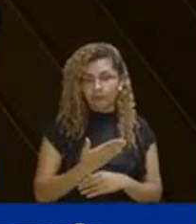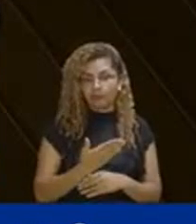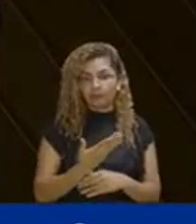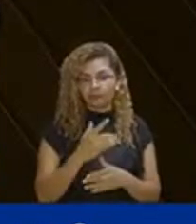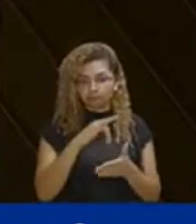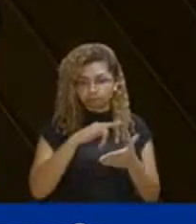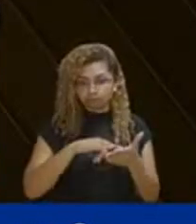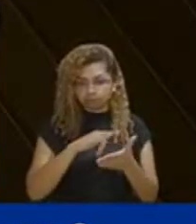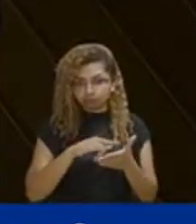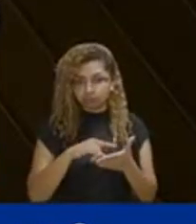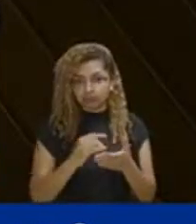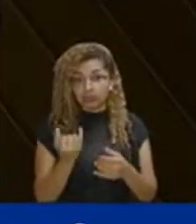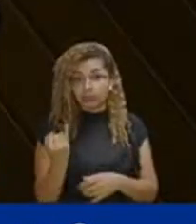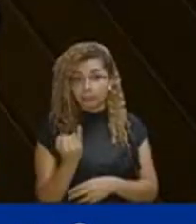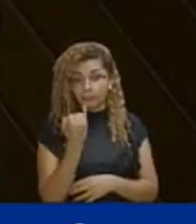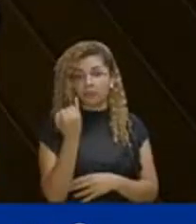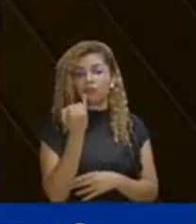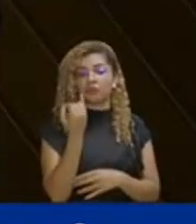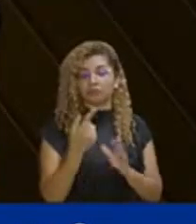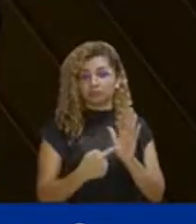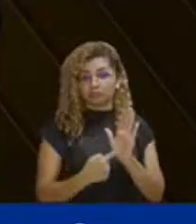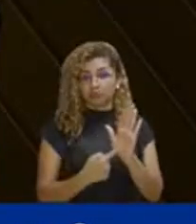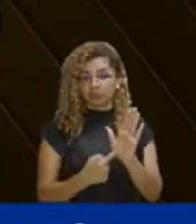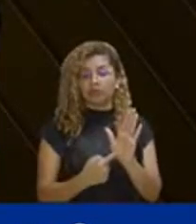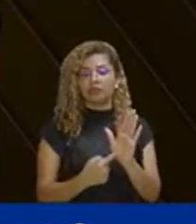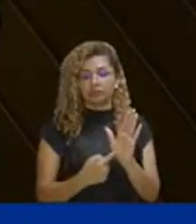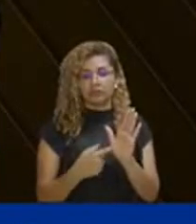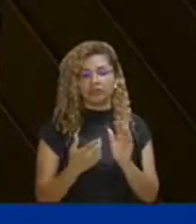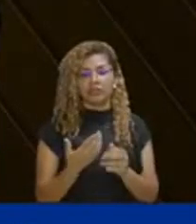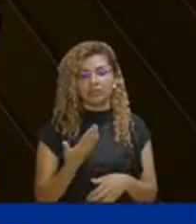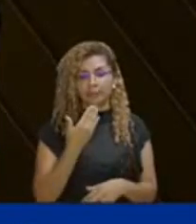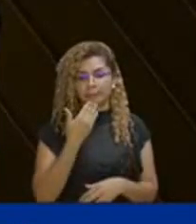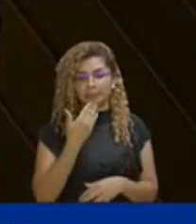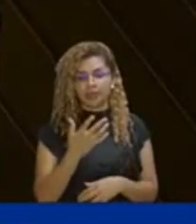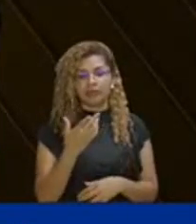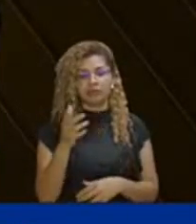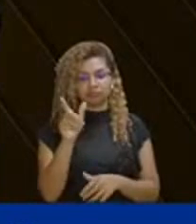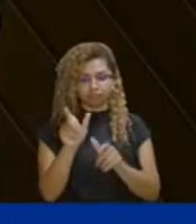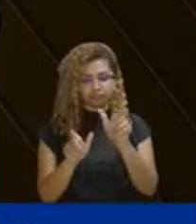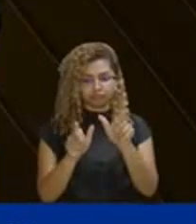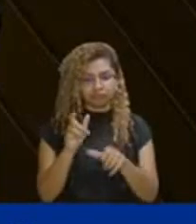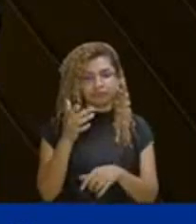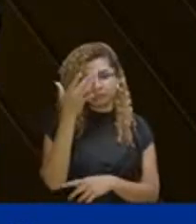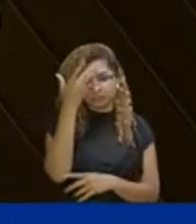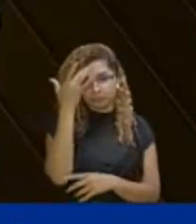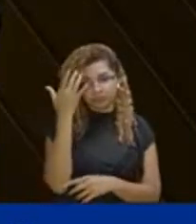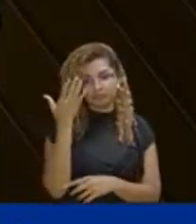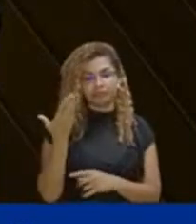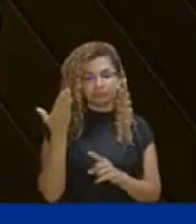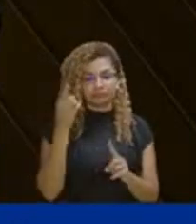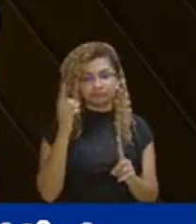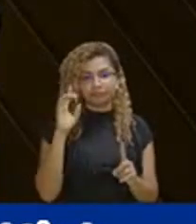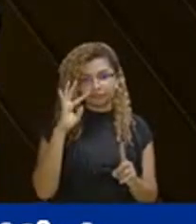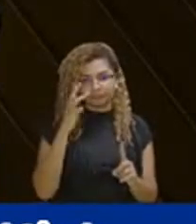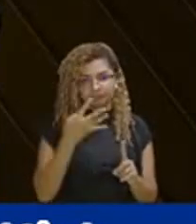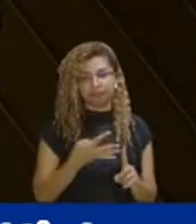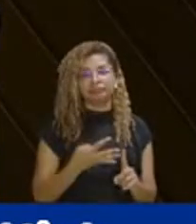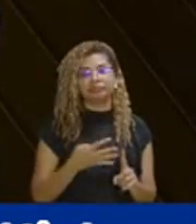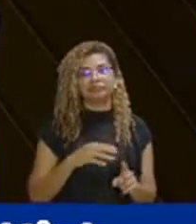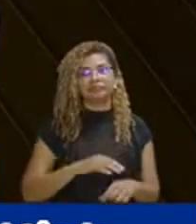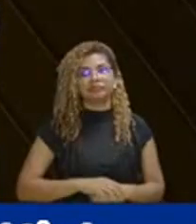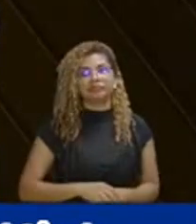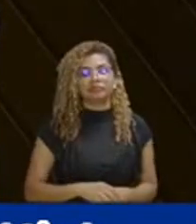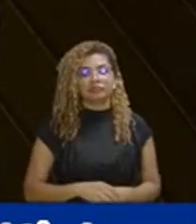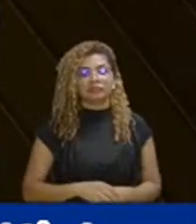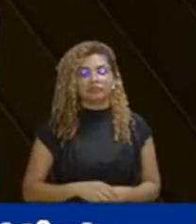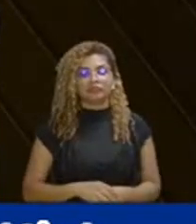for relevante, serão inquiridas as testemunhas do impugnante e do impugnado. Não é o caso dos autos em que se discute a